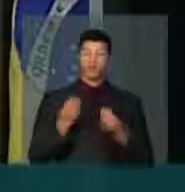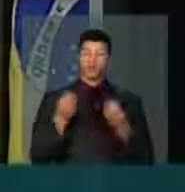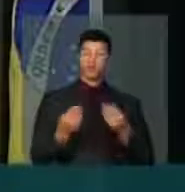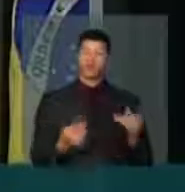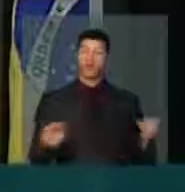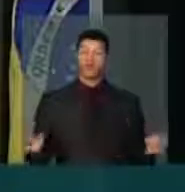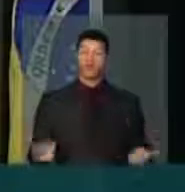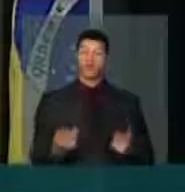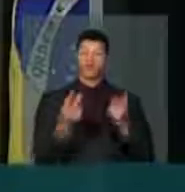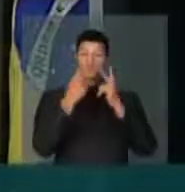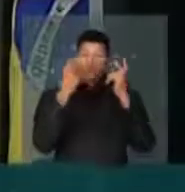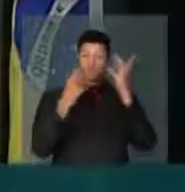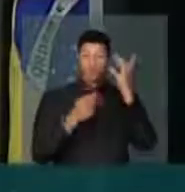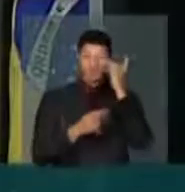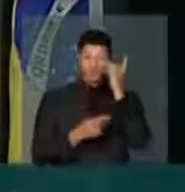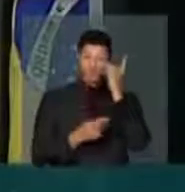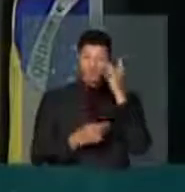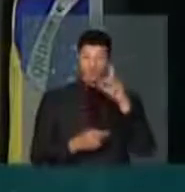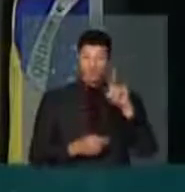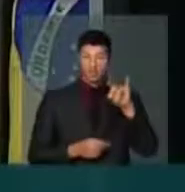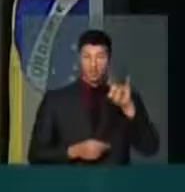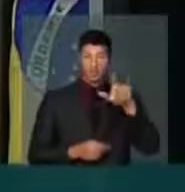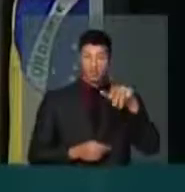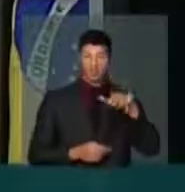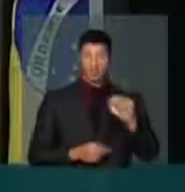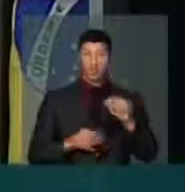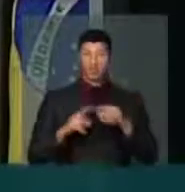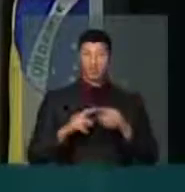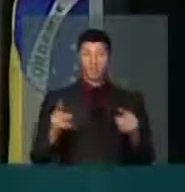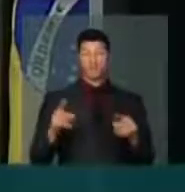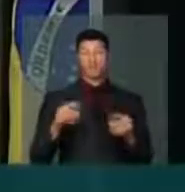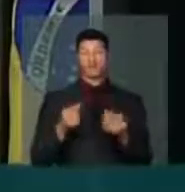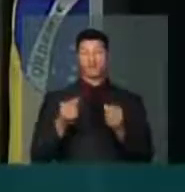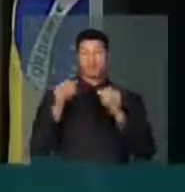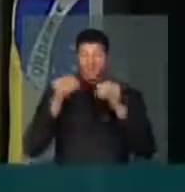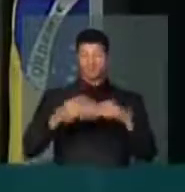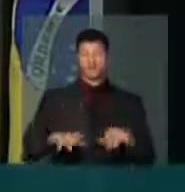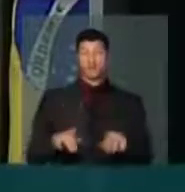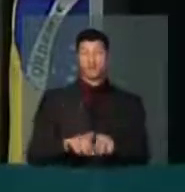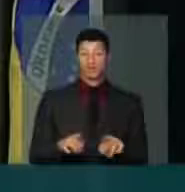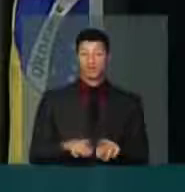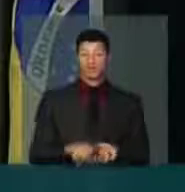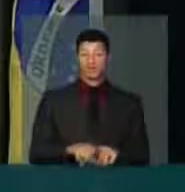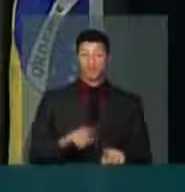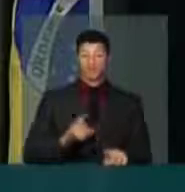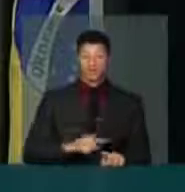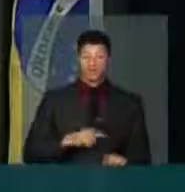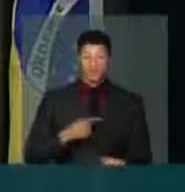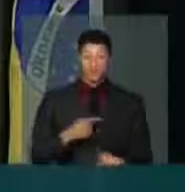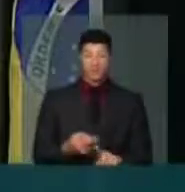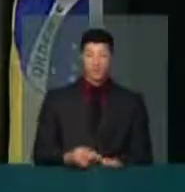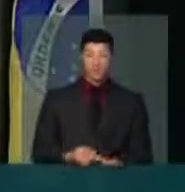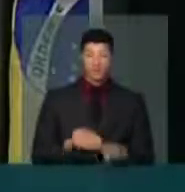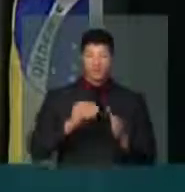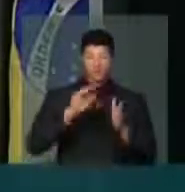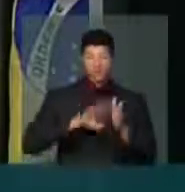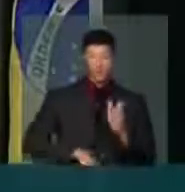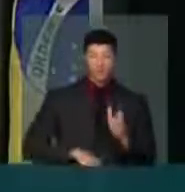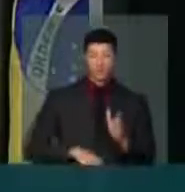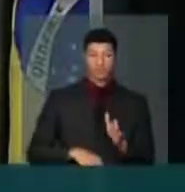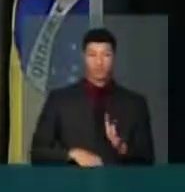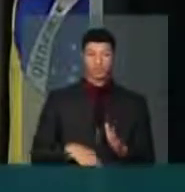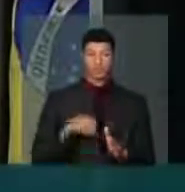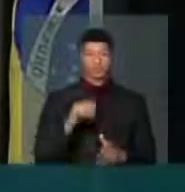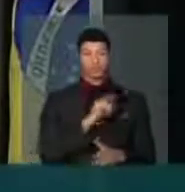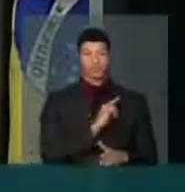vitória a Dilma Rousseff, mas causou também uma das maiores derrocadas